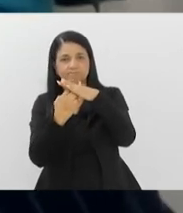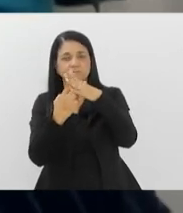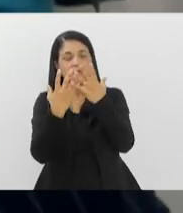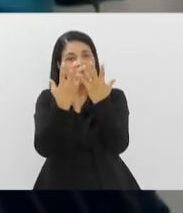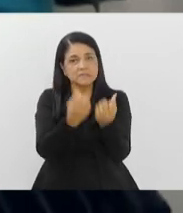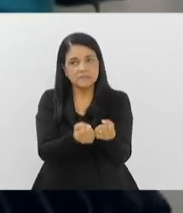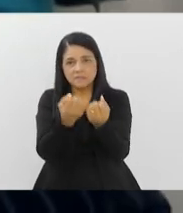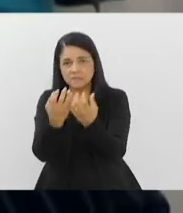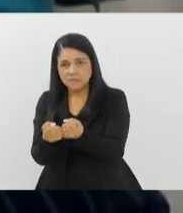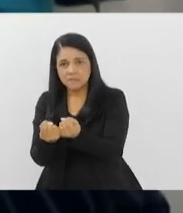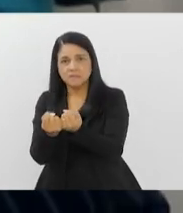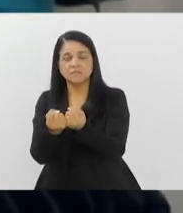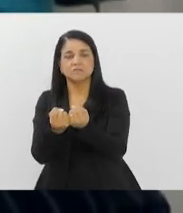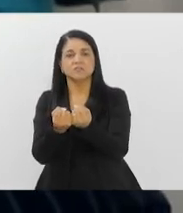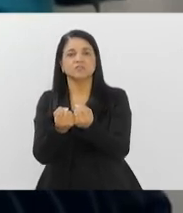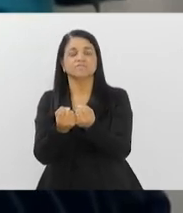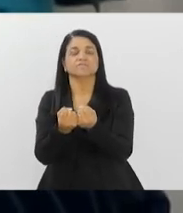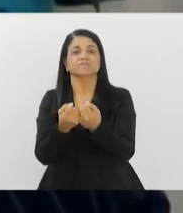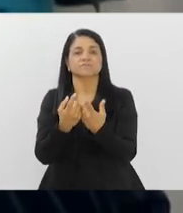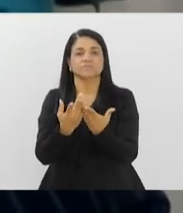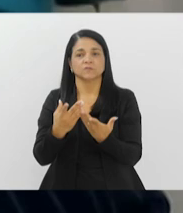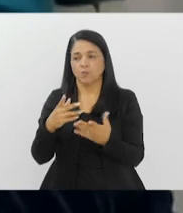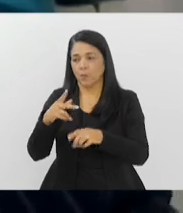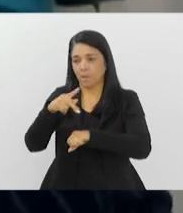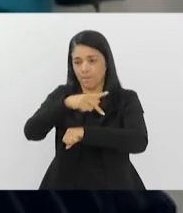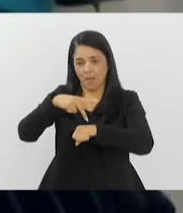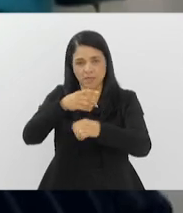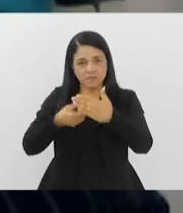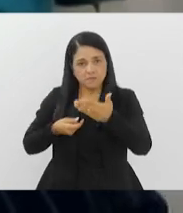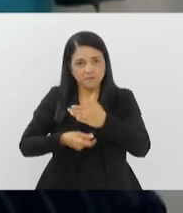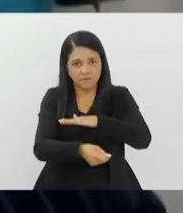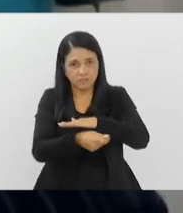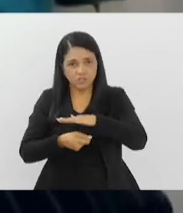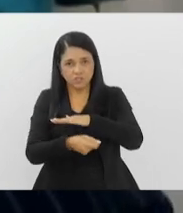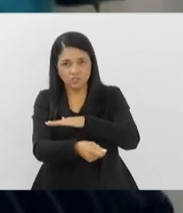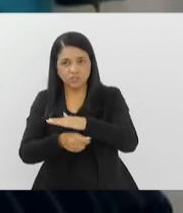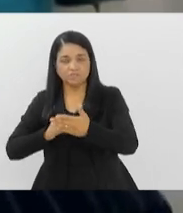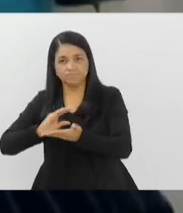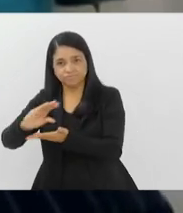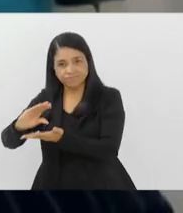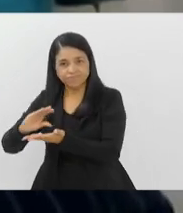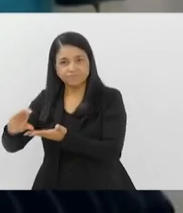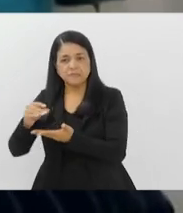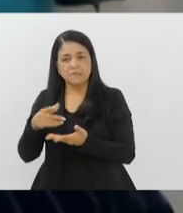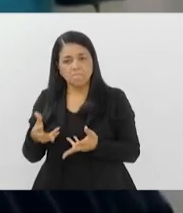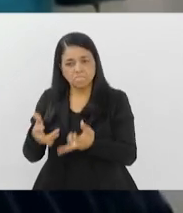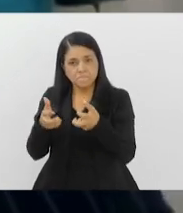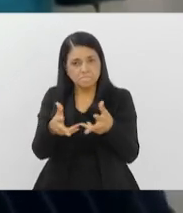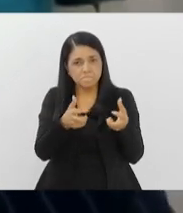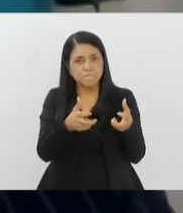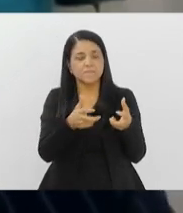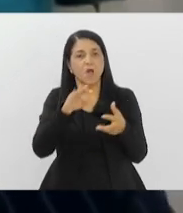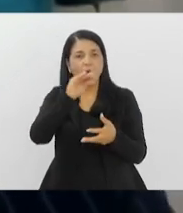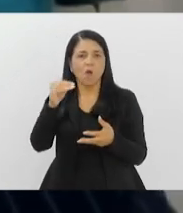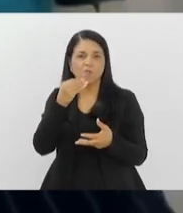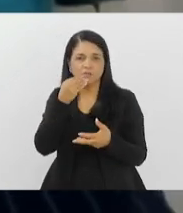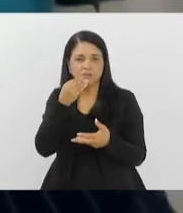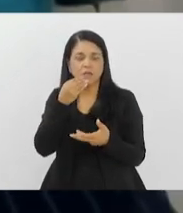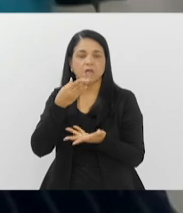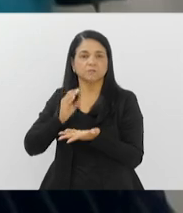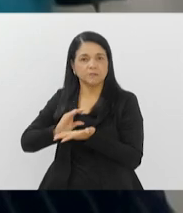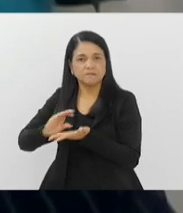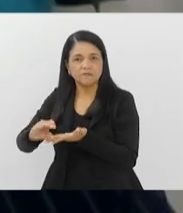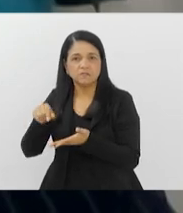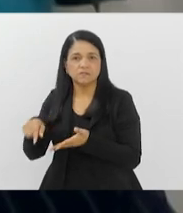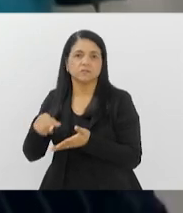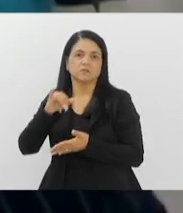aceitem investir no nosso país e percebam as vantagens que têm em investir no nosso país. Como disse bem